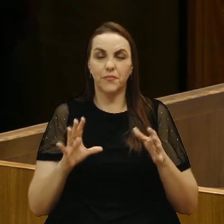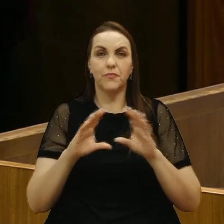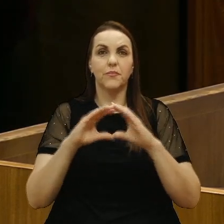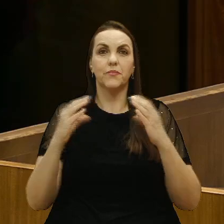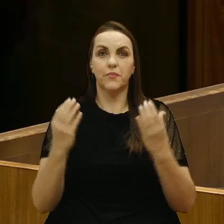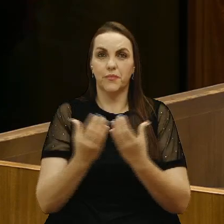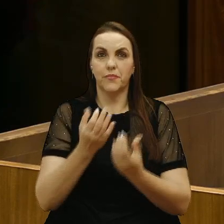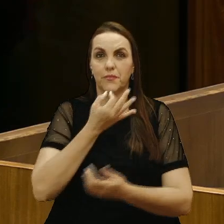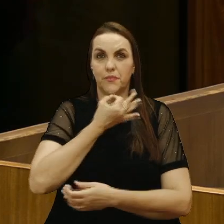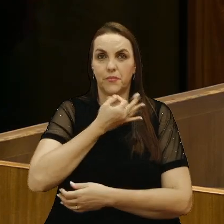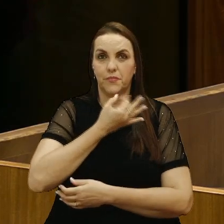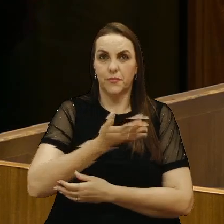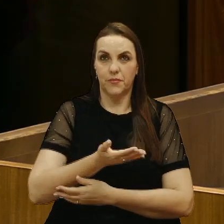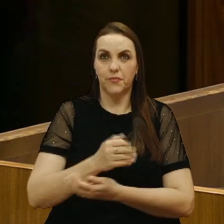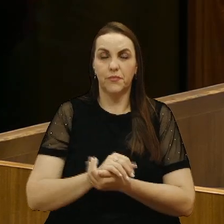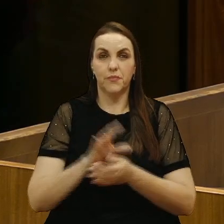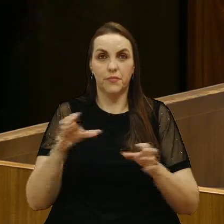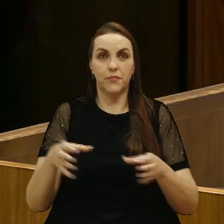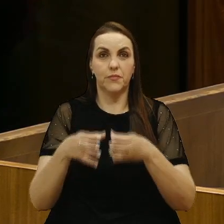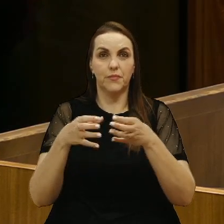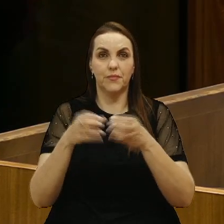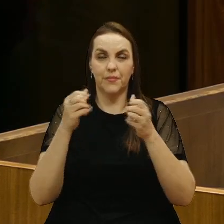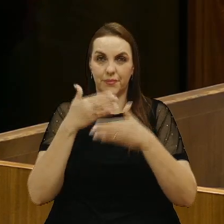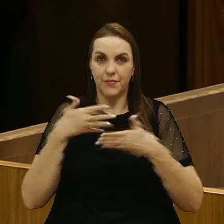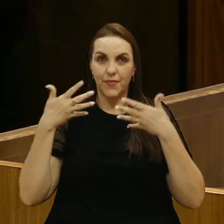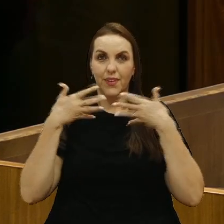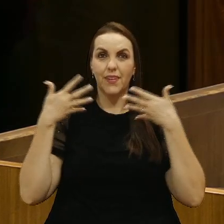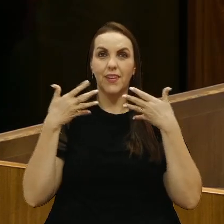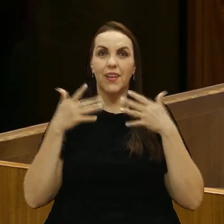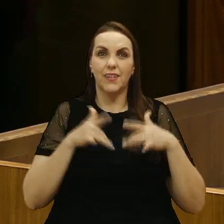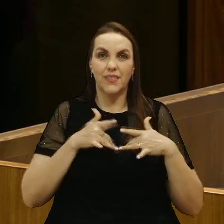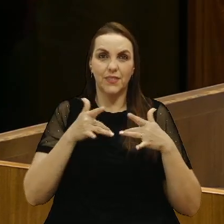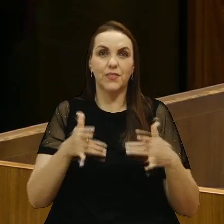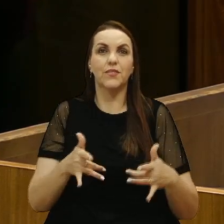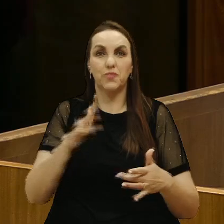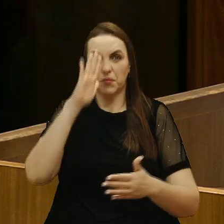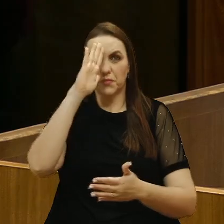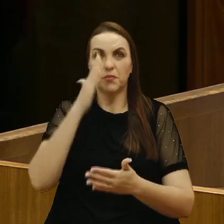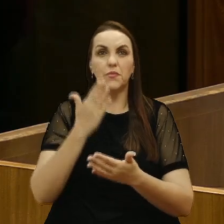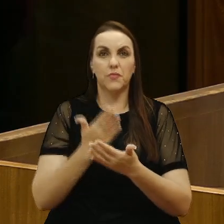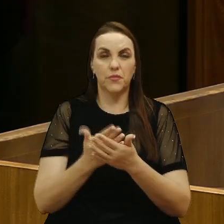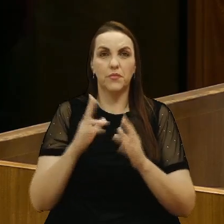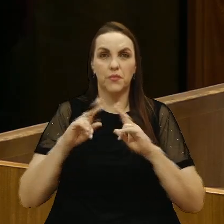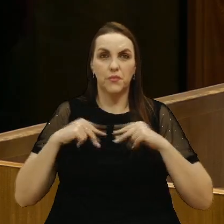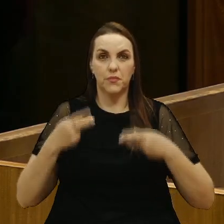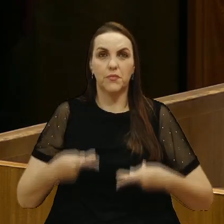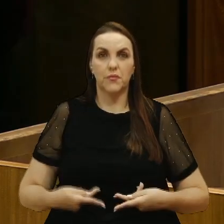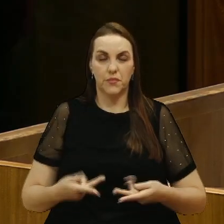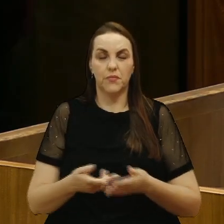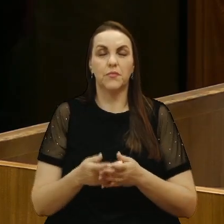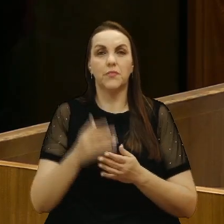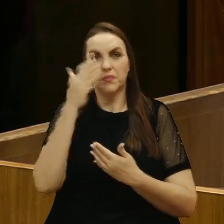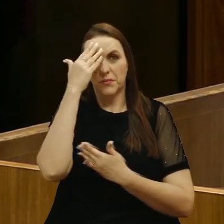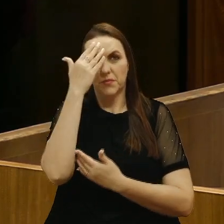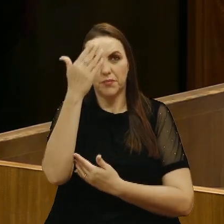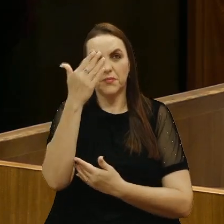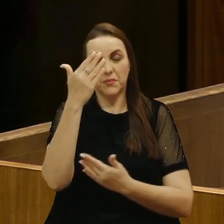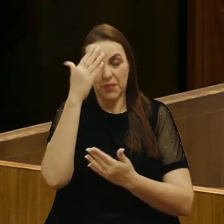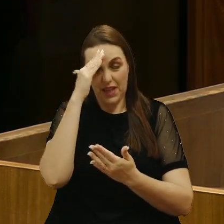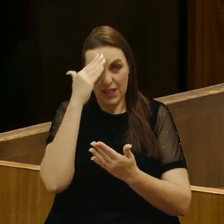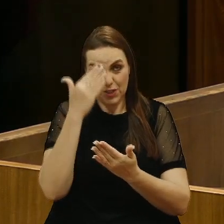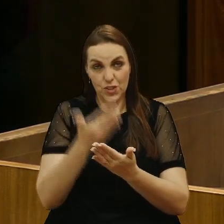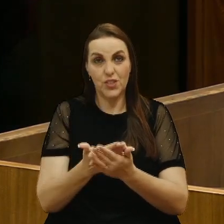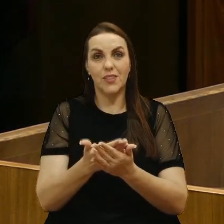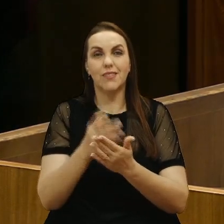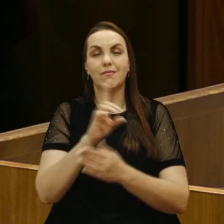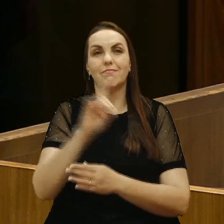comunidade caxiense uma equipe alegre e dedicada, que acredita no ser humano, acredita na educação, acredita em